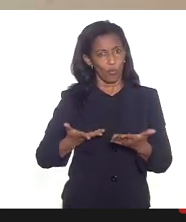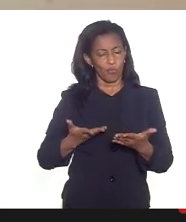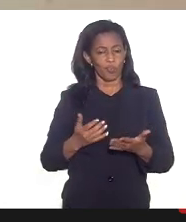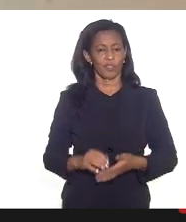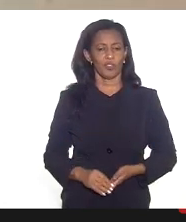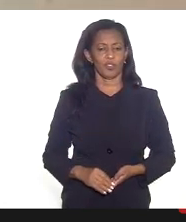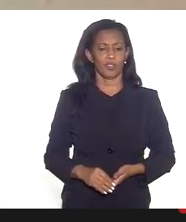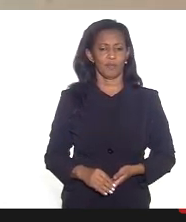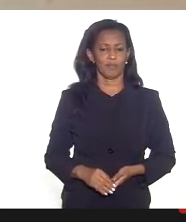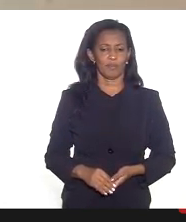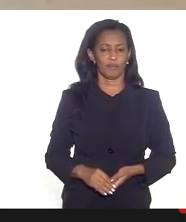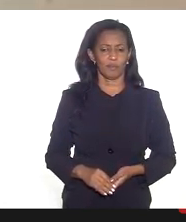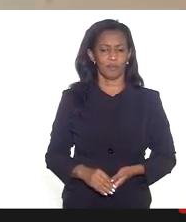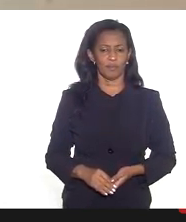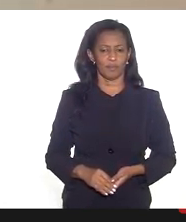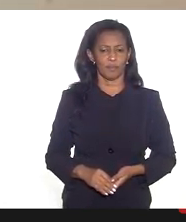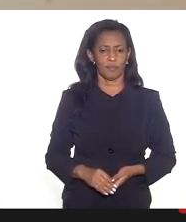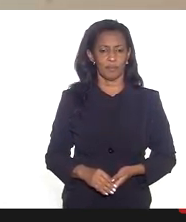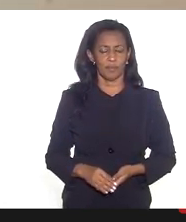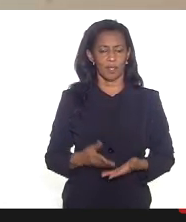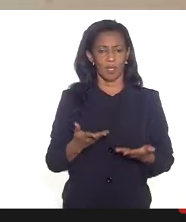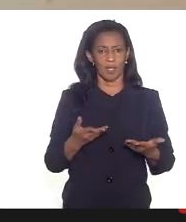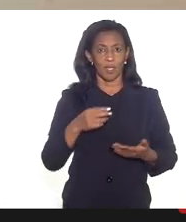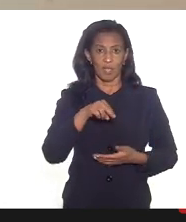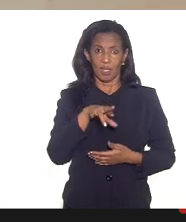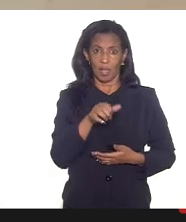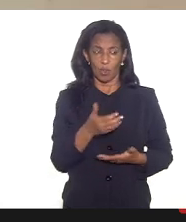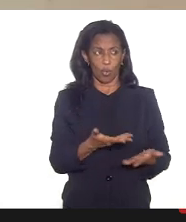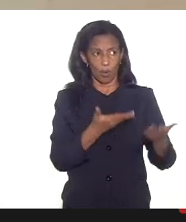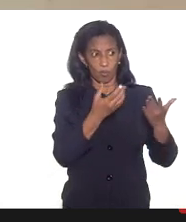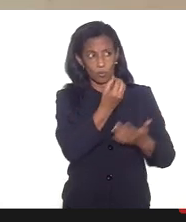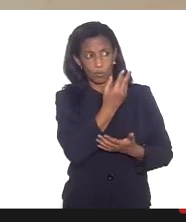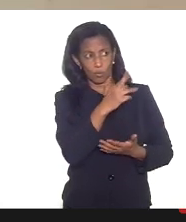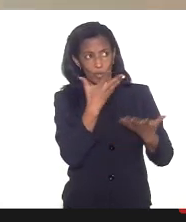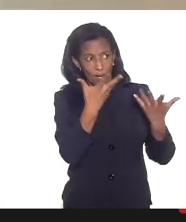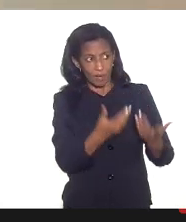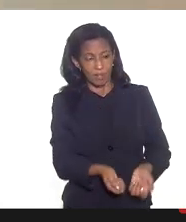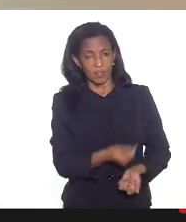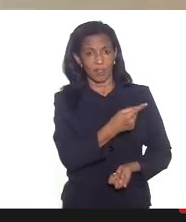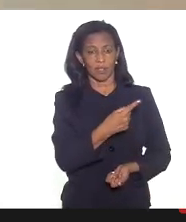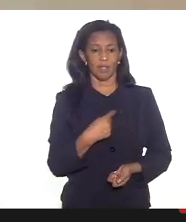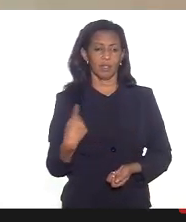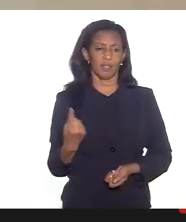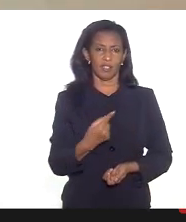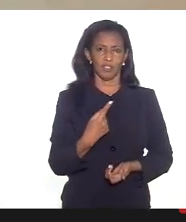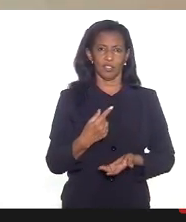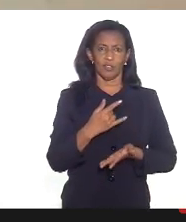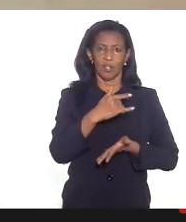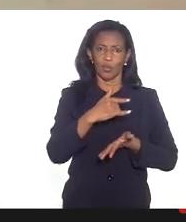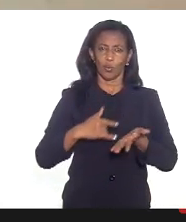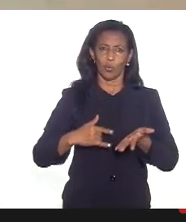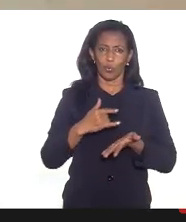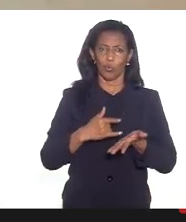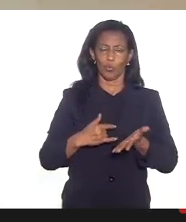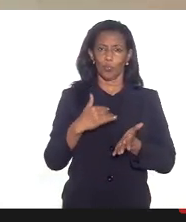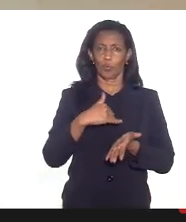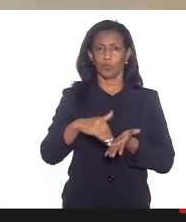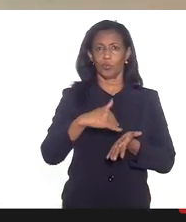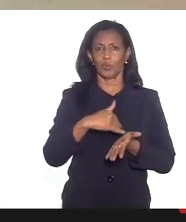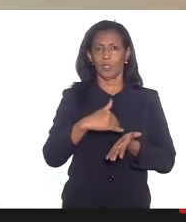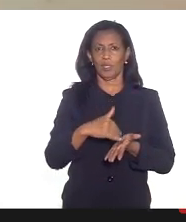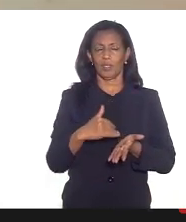e a nobre Doutor aceitando a gente vai classificar o convite através do